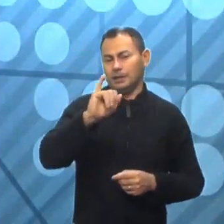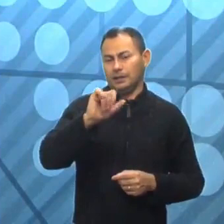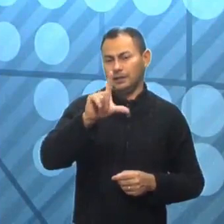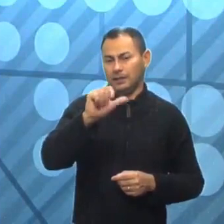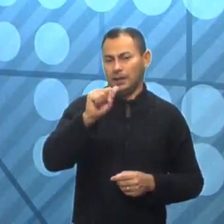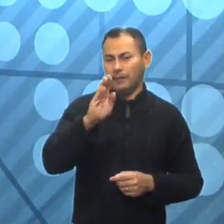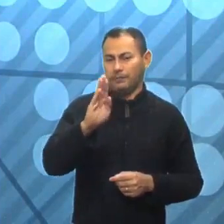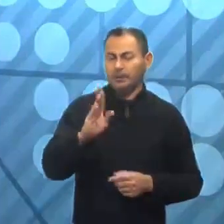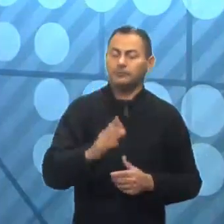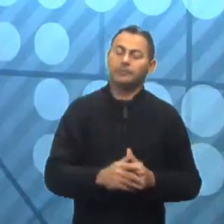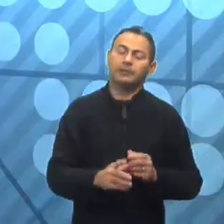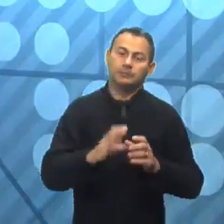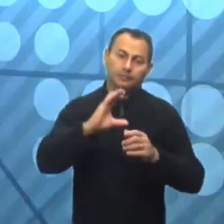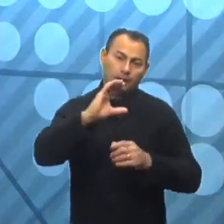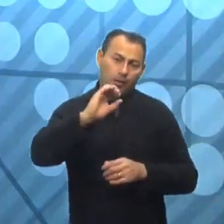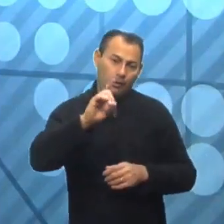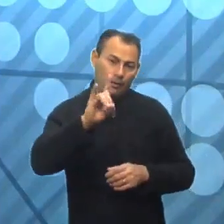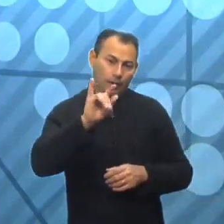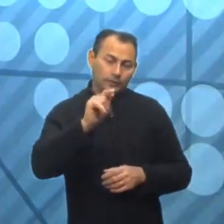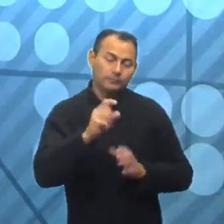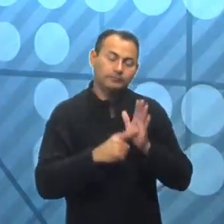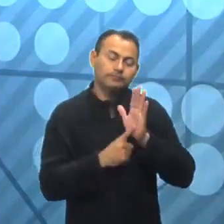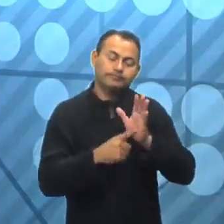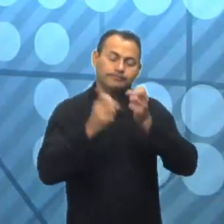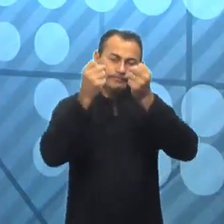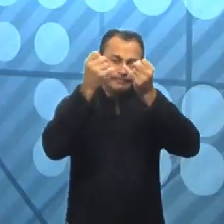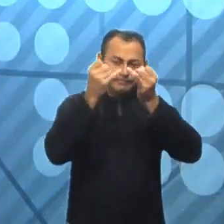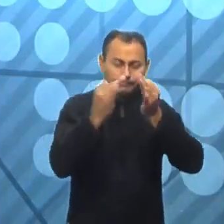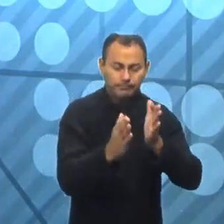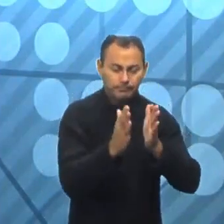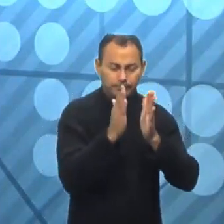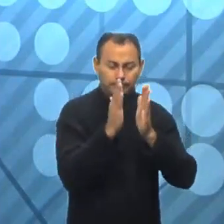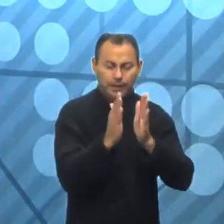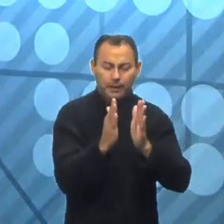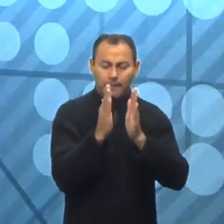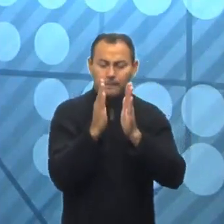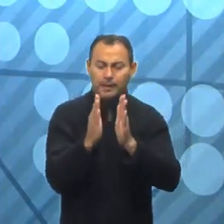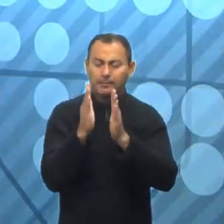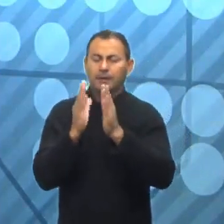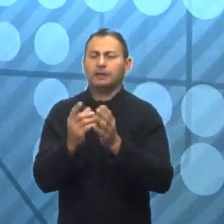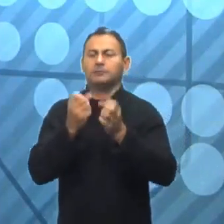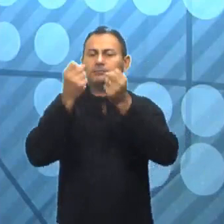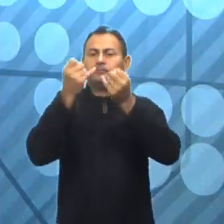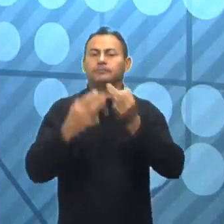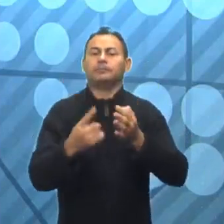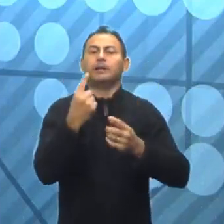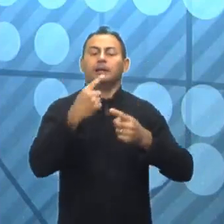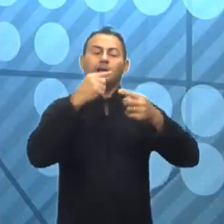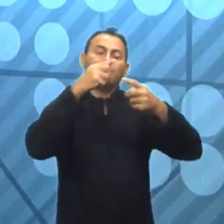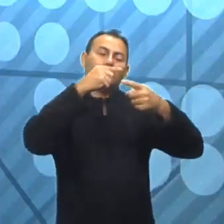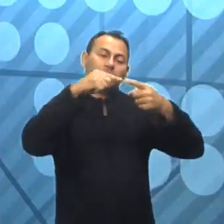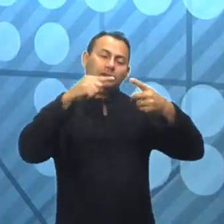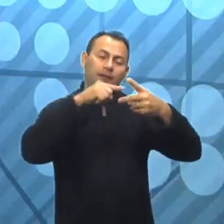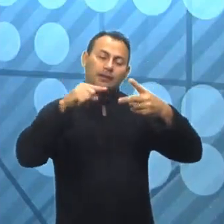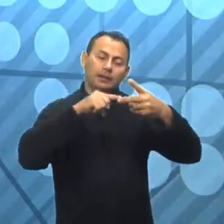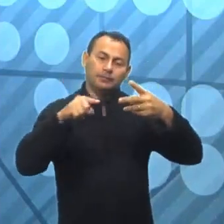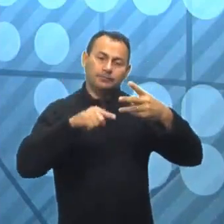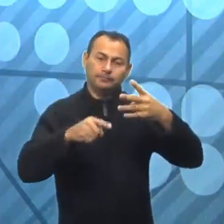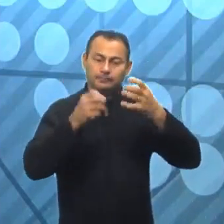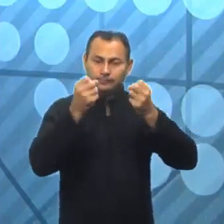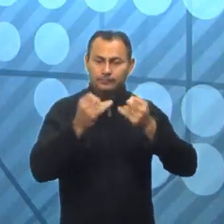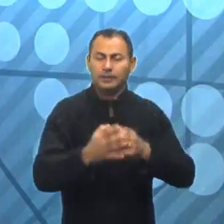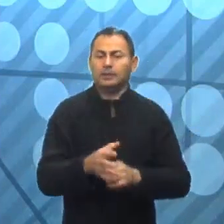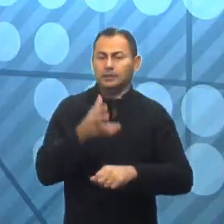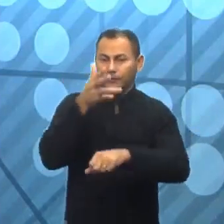vou apresentar ele passo a passo, vou explicar o que cada linha faz, e depois você vai, através